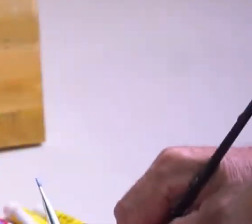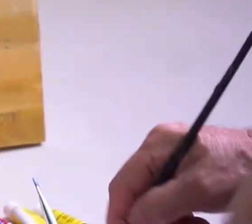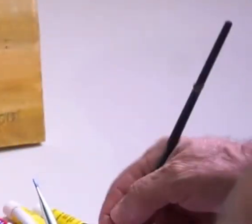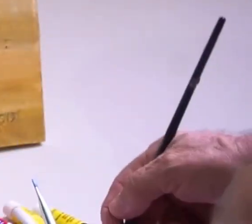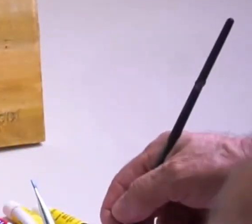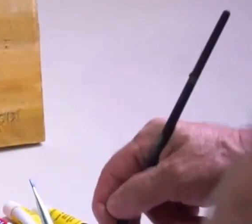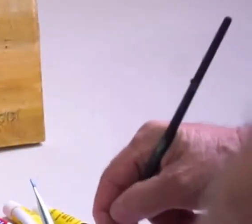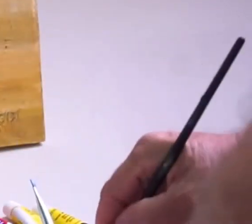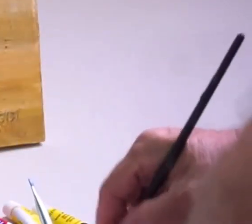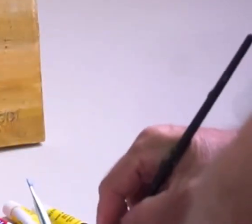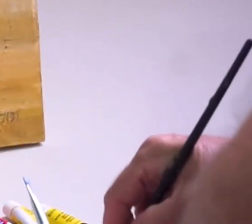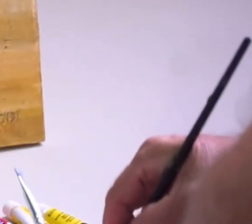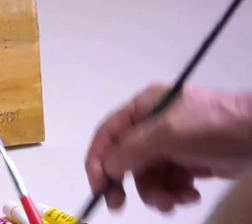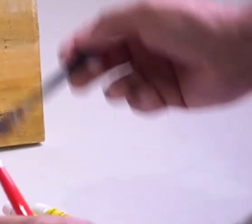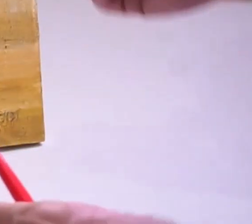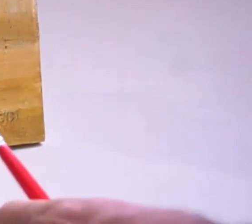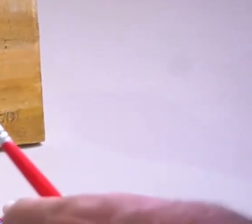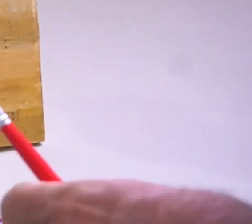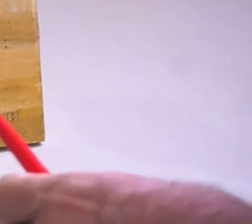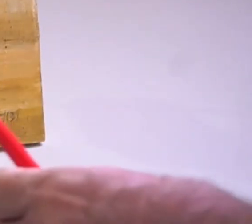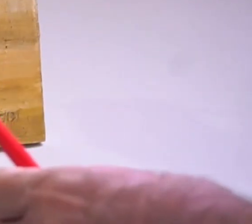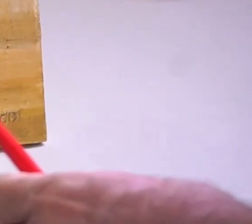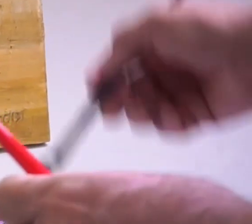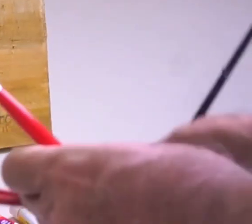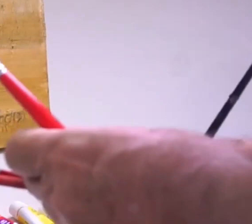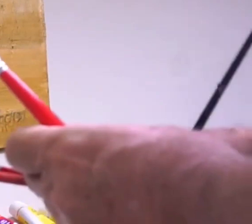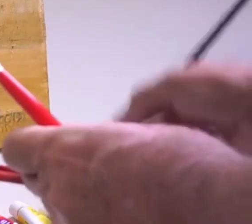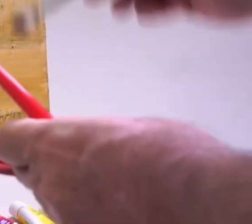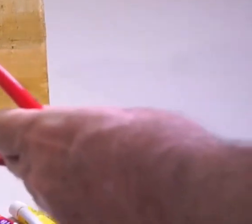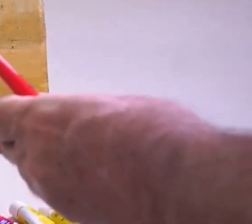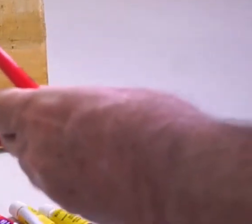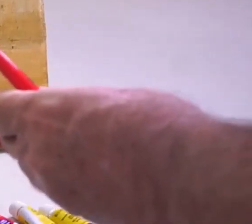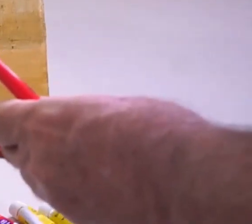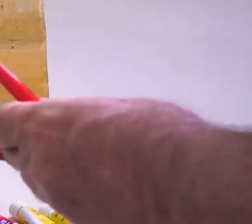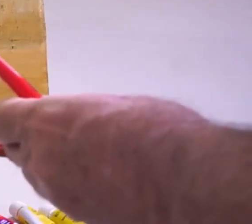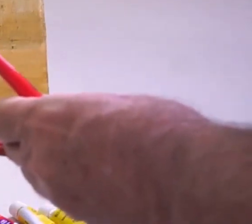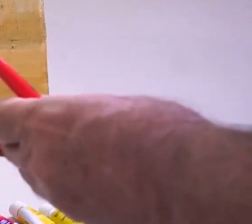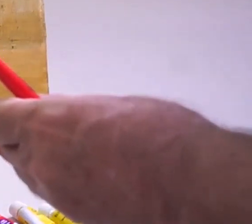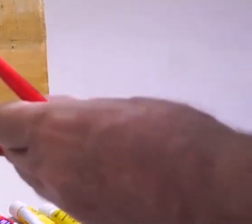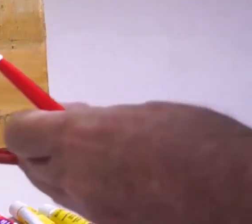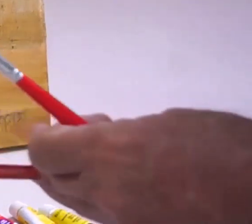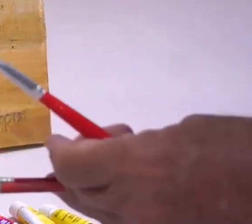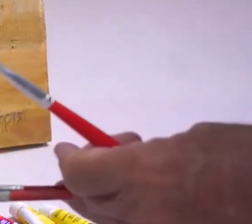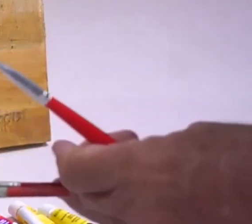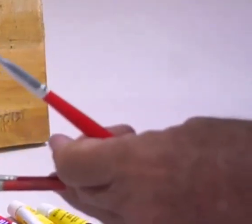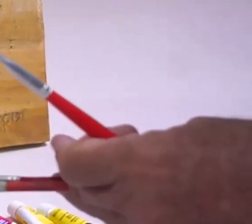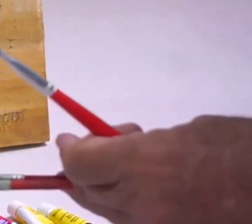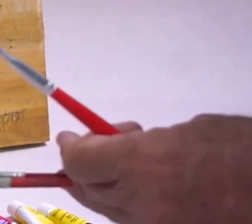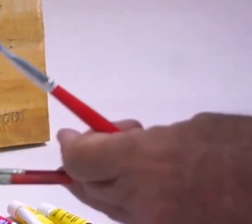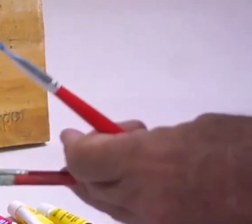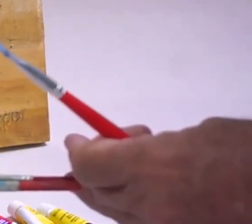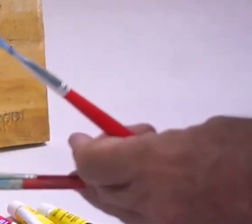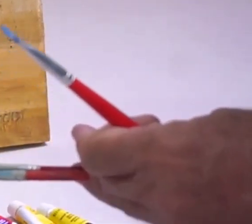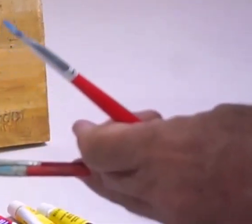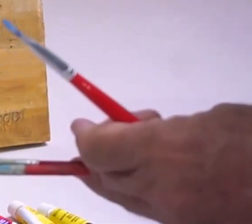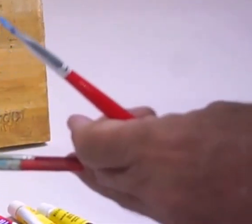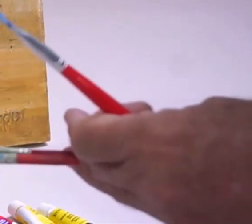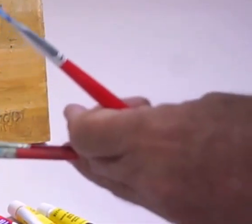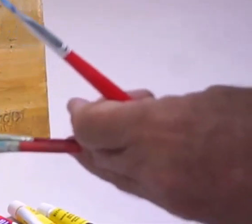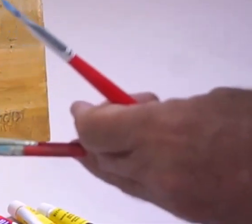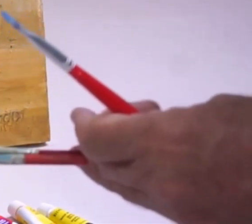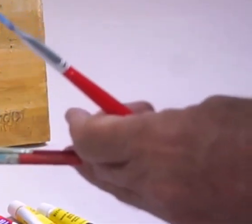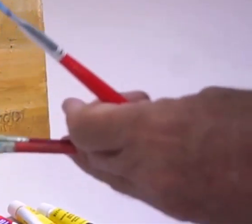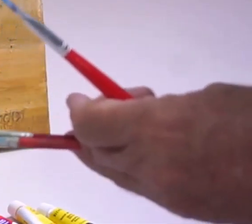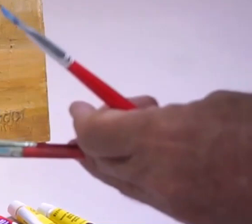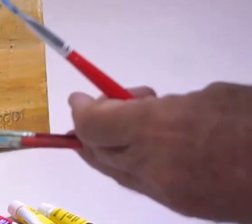ó, a expressão com um pincel chato é porque ele te dá mais condições